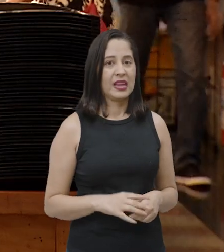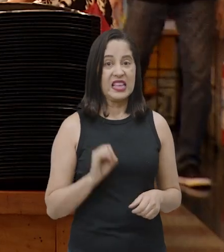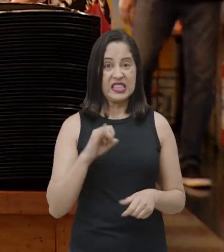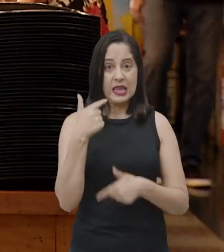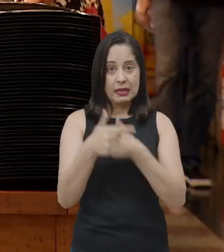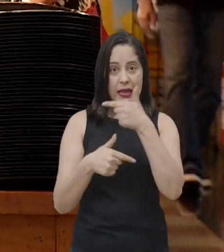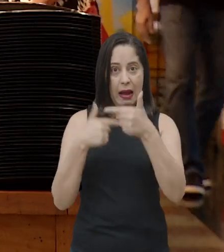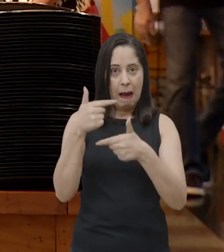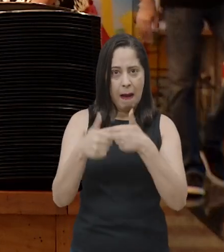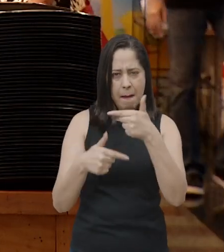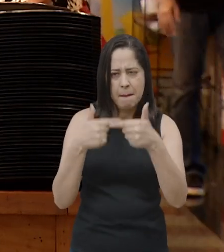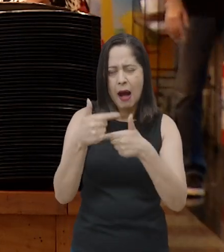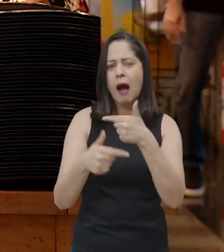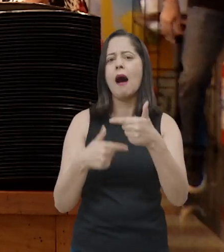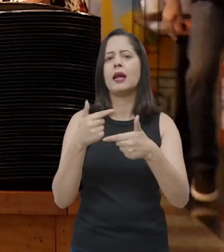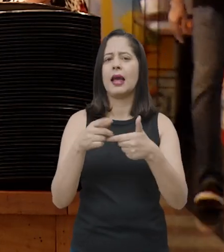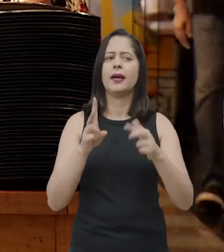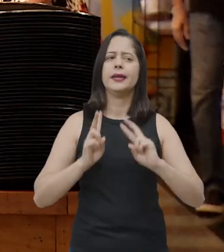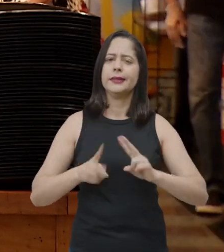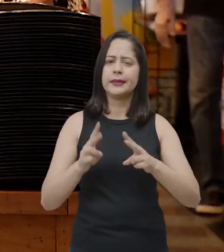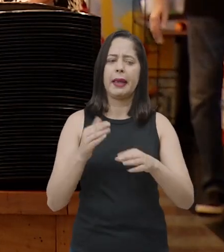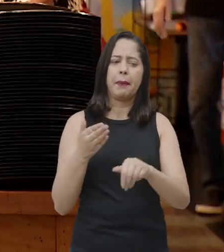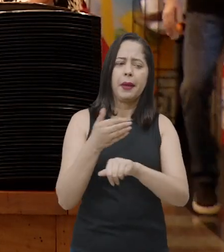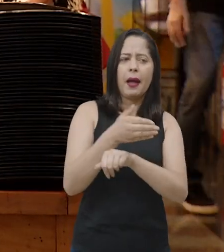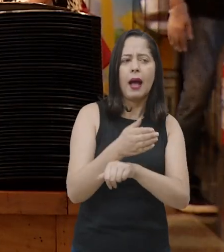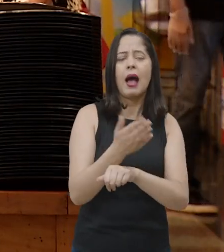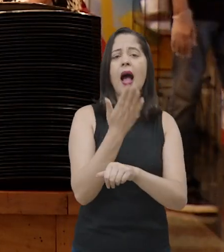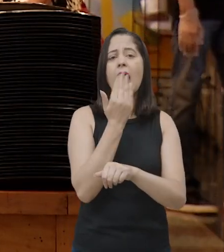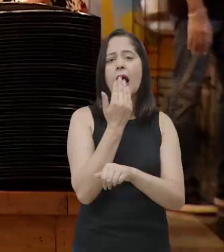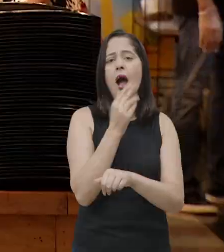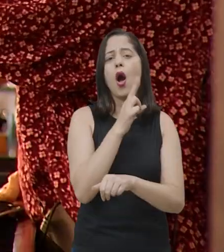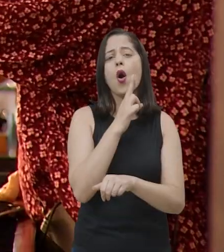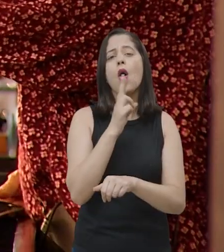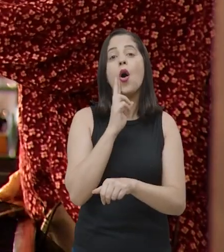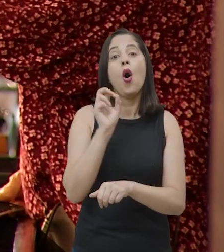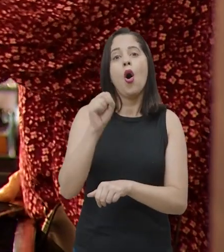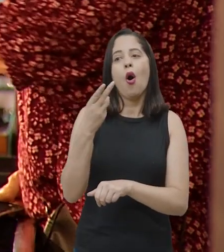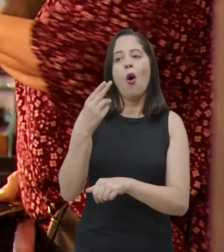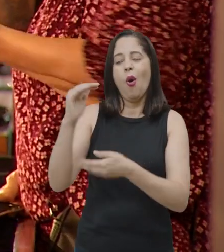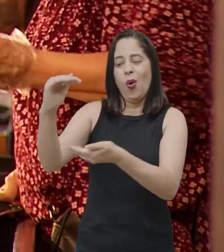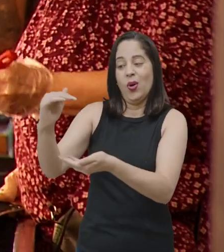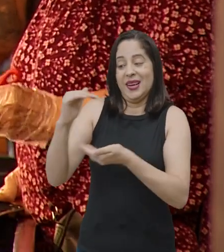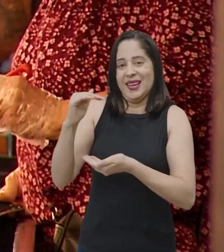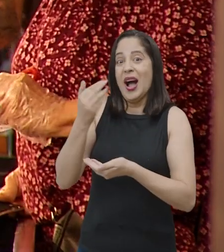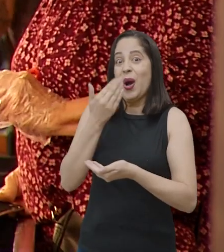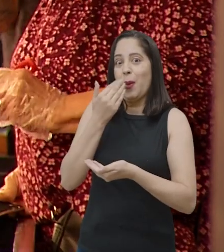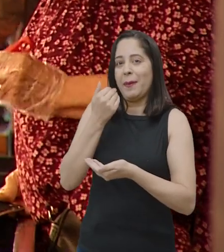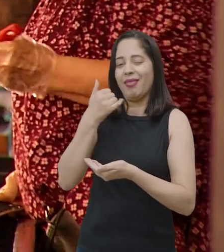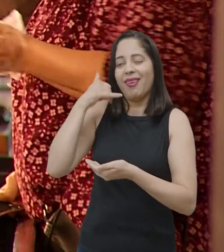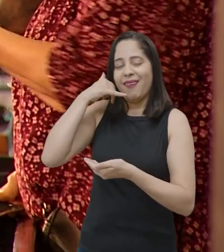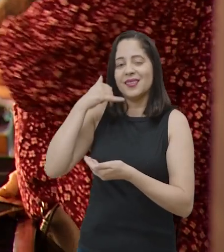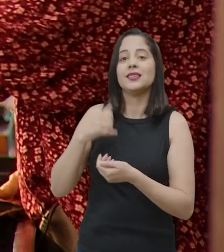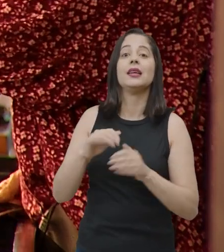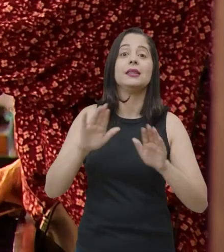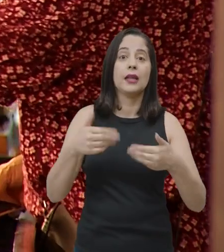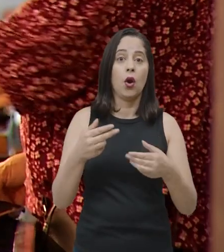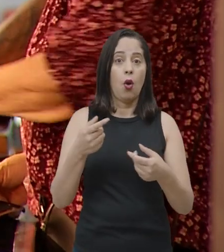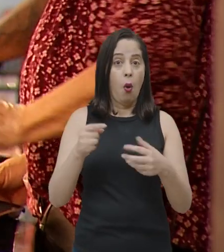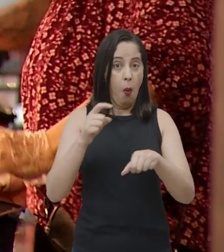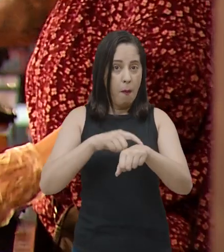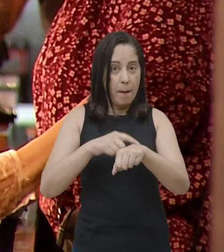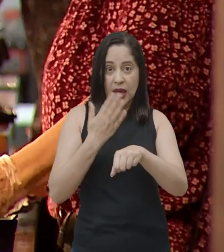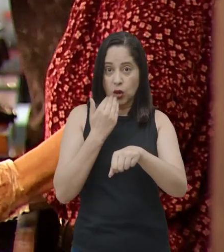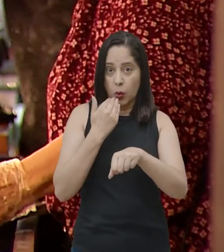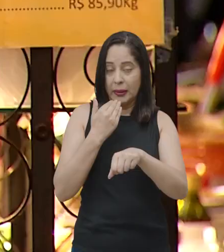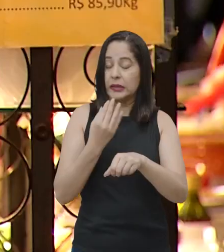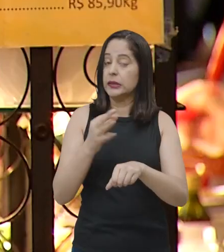Quem trabalha fora de casa muitas vezes acaba comendo em restaurantes ou pede aquela famosa marmita. O almoço é